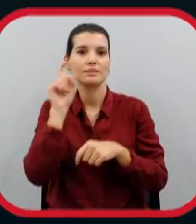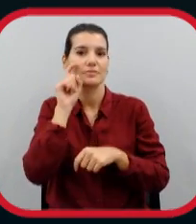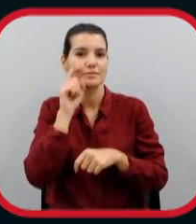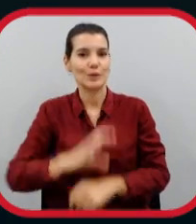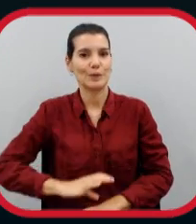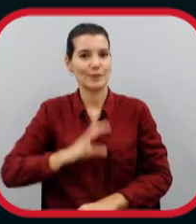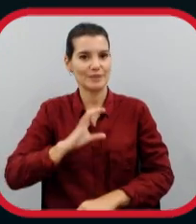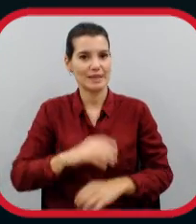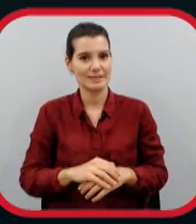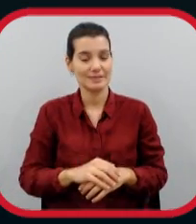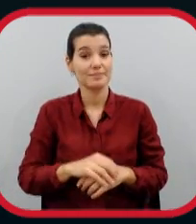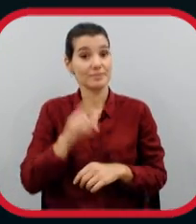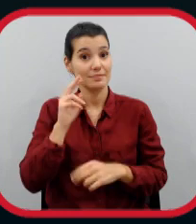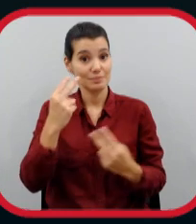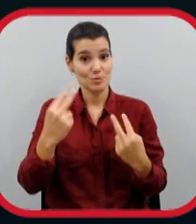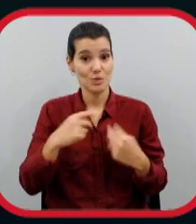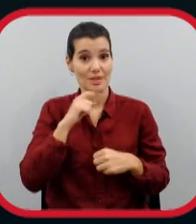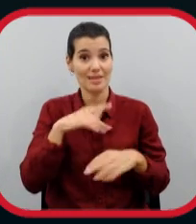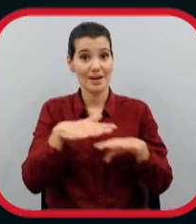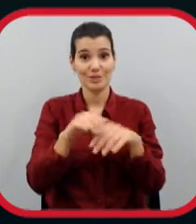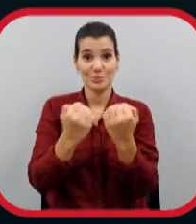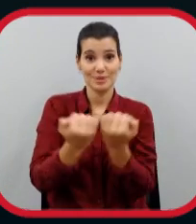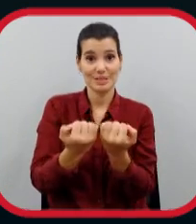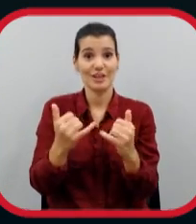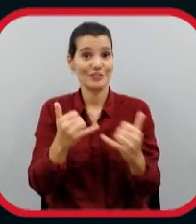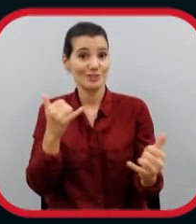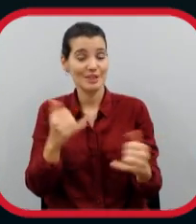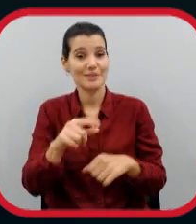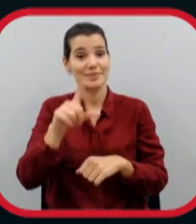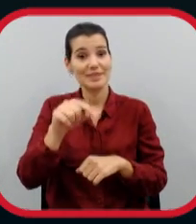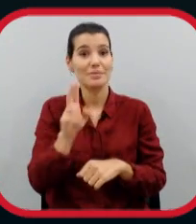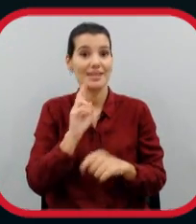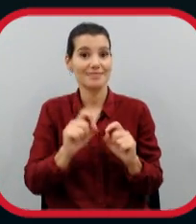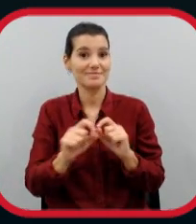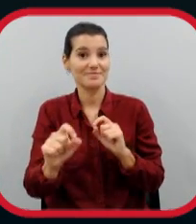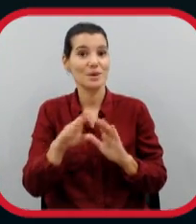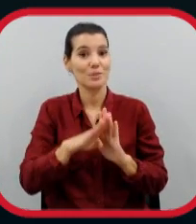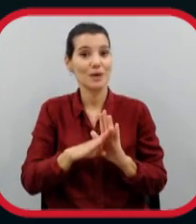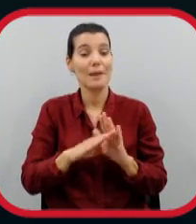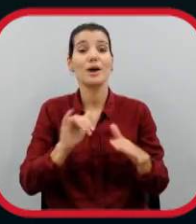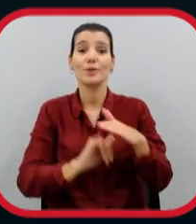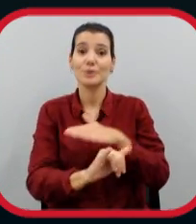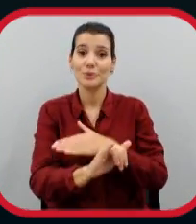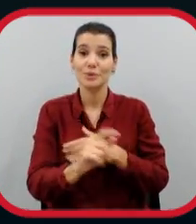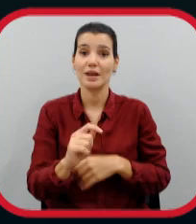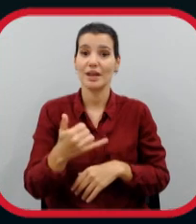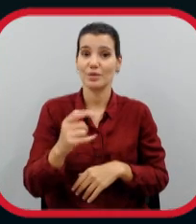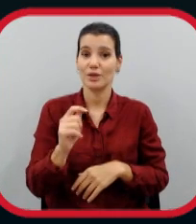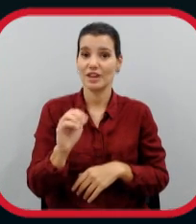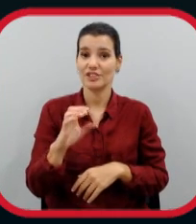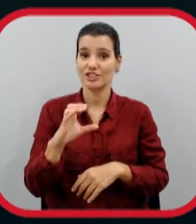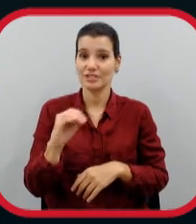seguro e de confiança. Podem ainda acompanhar-nos nas nossas redes sociais digitais e também assistir aos nossos episódios no YouTube,